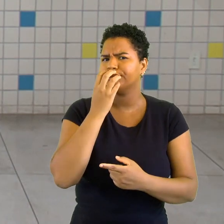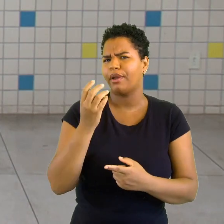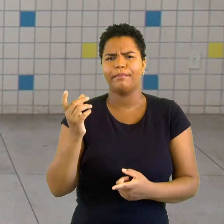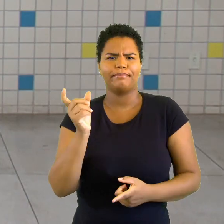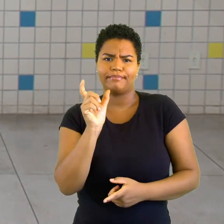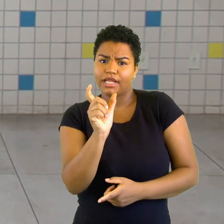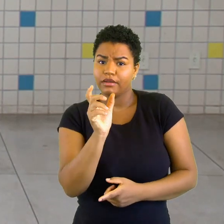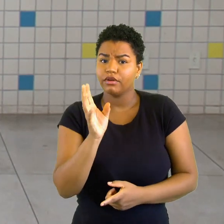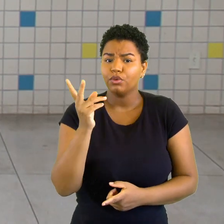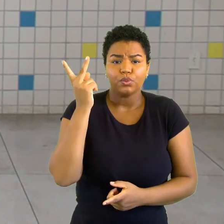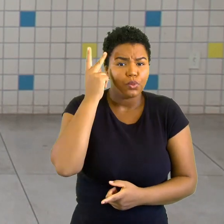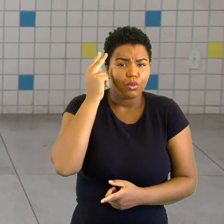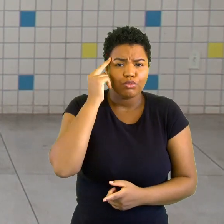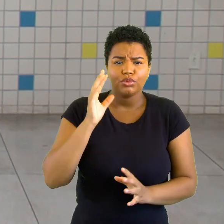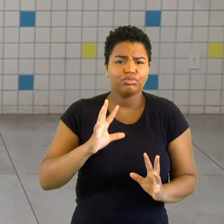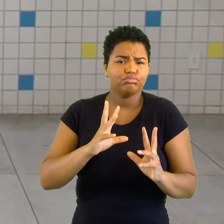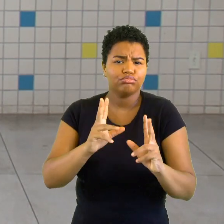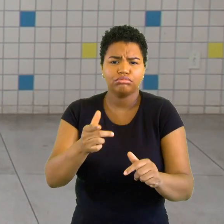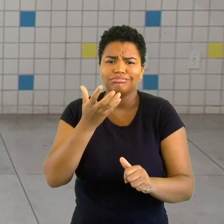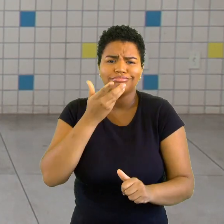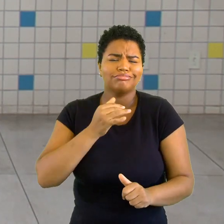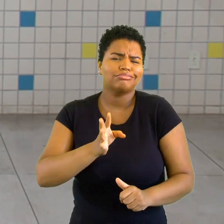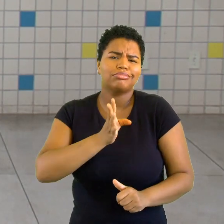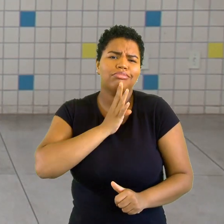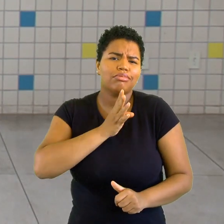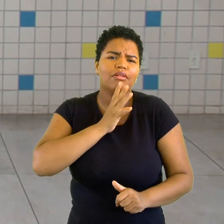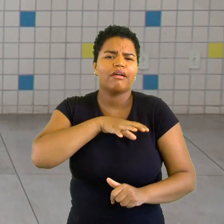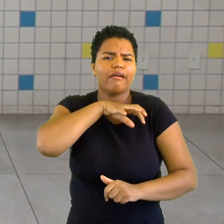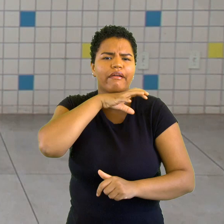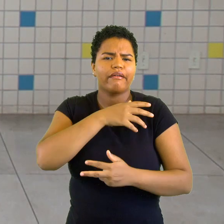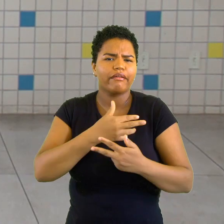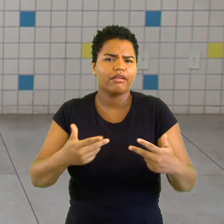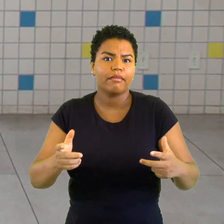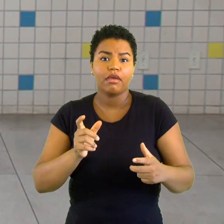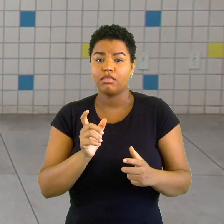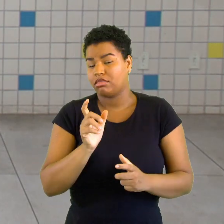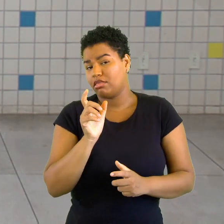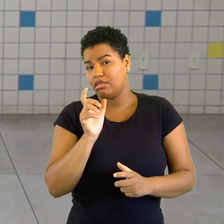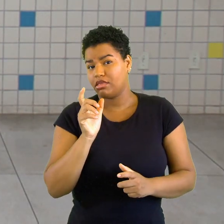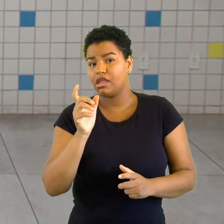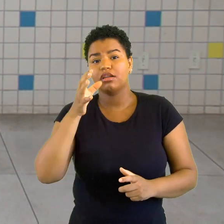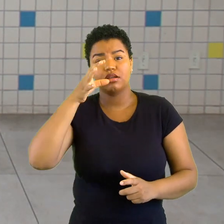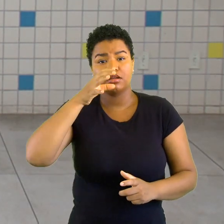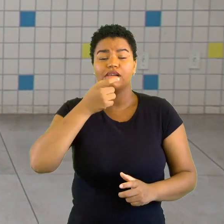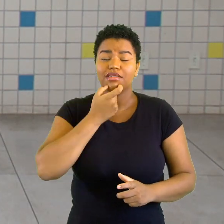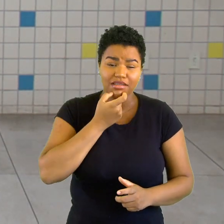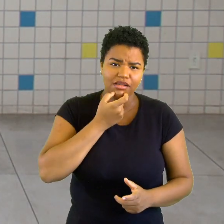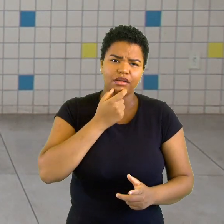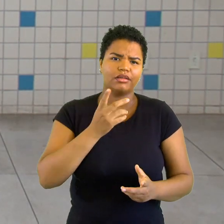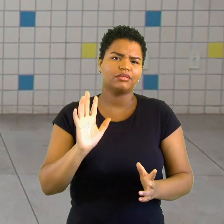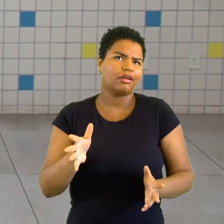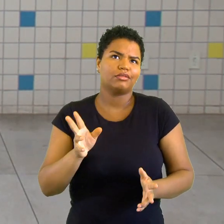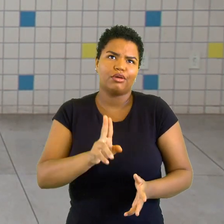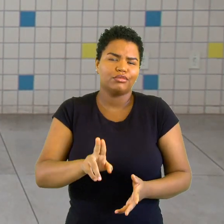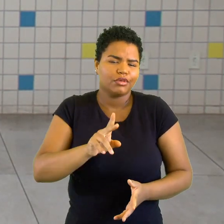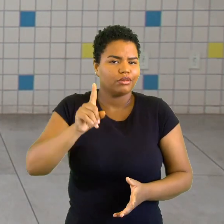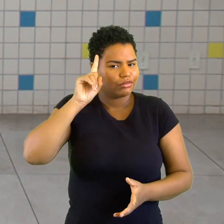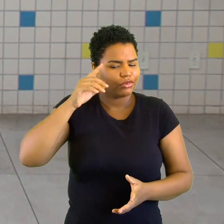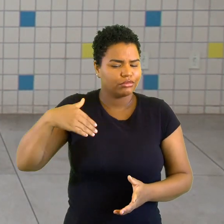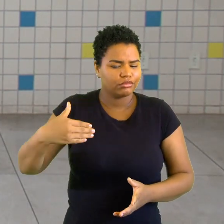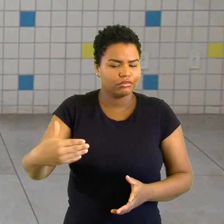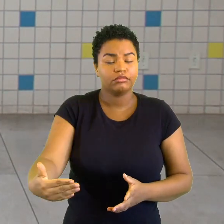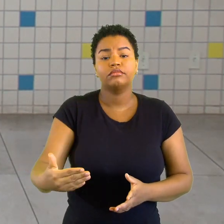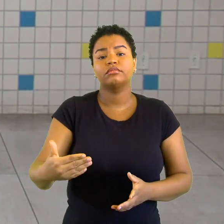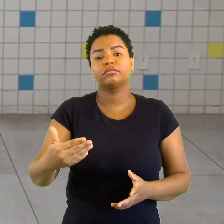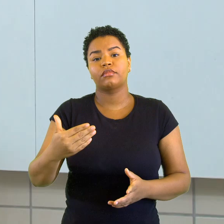Já toda criança conhece os animais em língua inglesa, então já faz parte do nosso cotidiano. A partir dos elementos